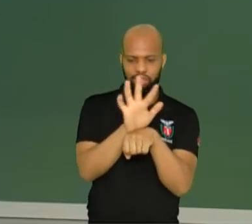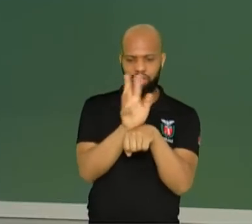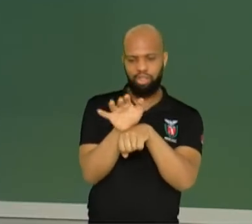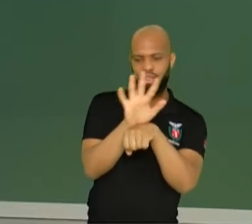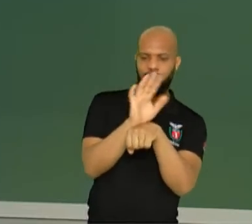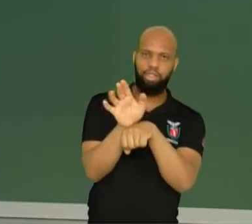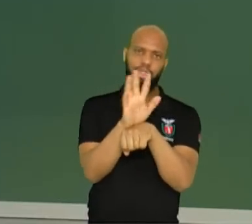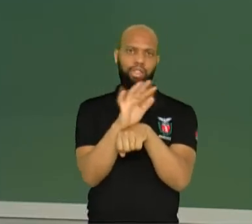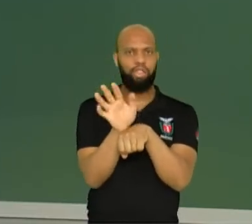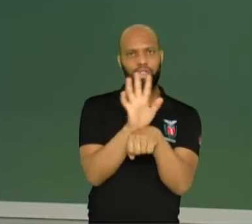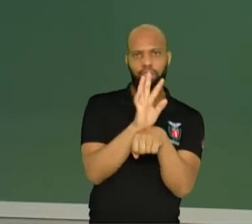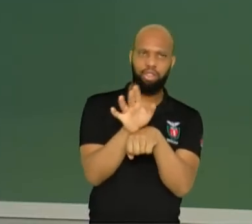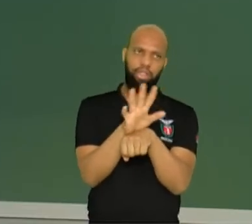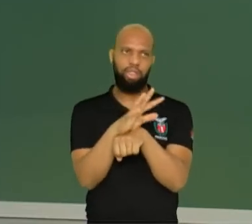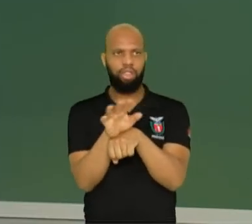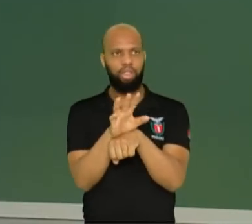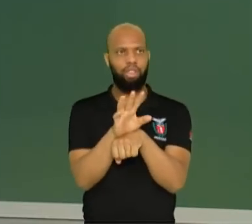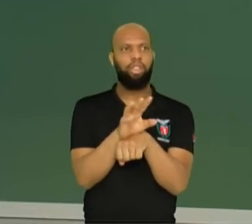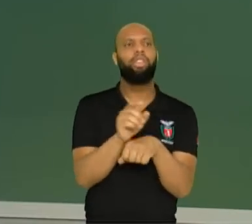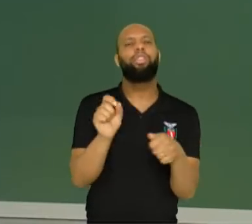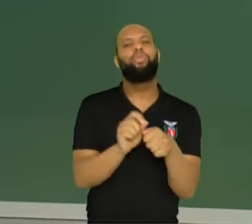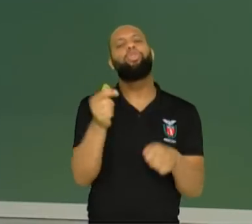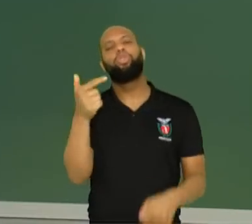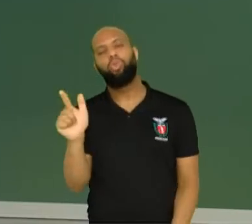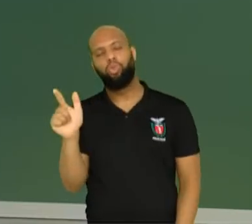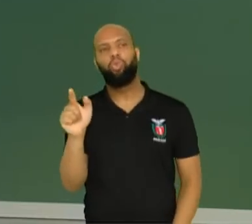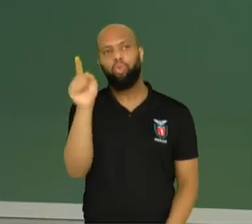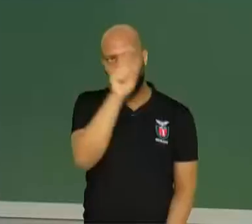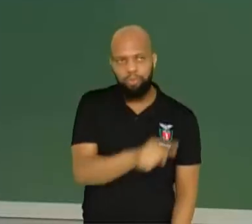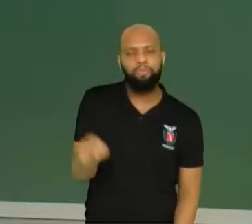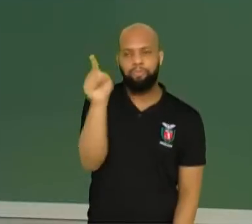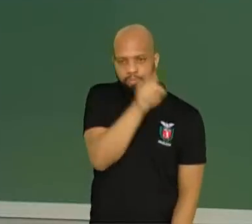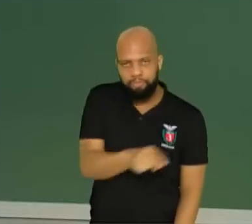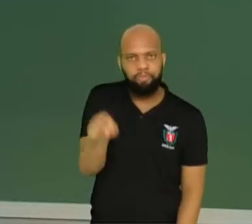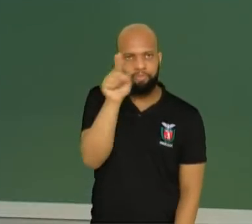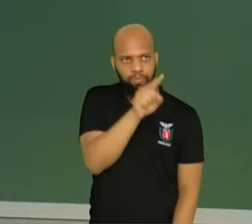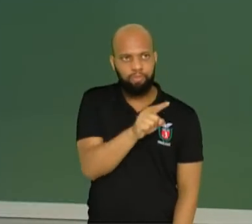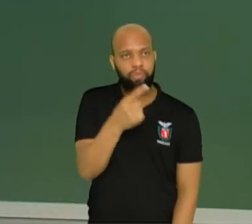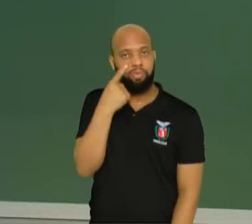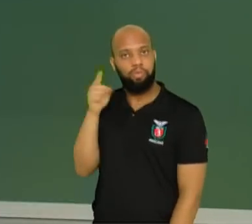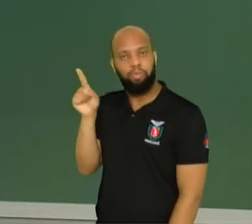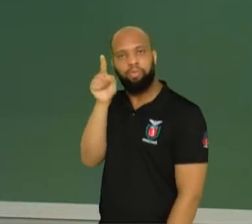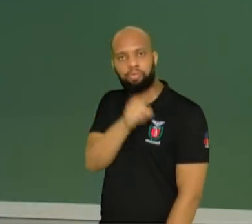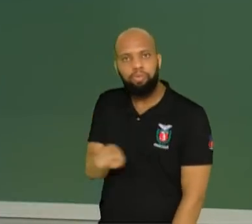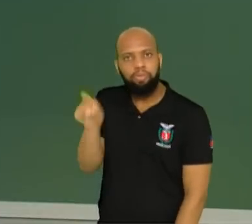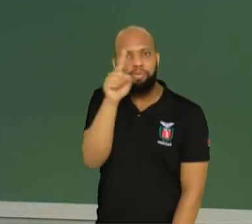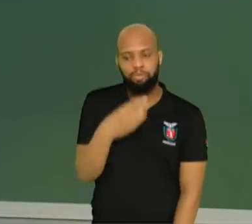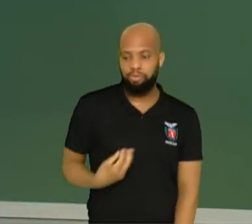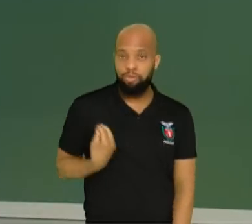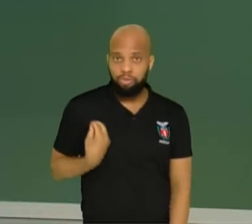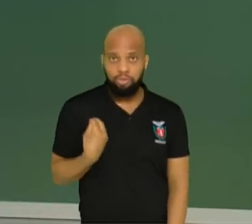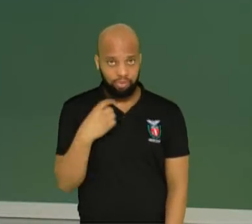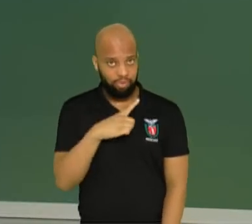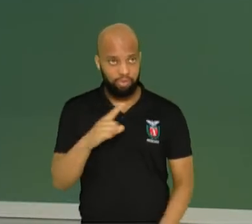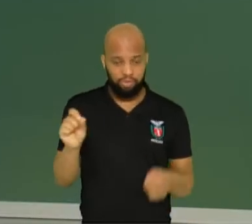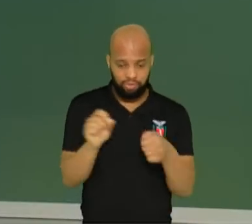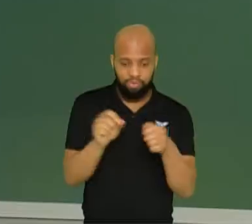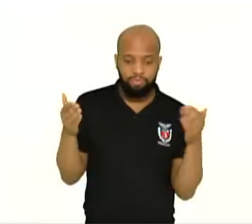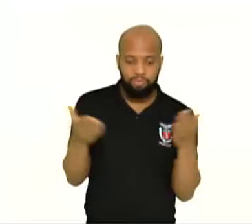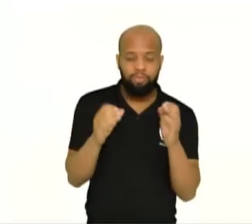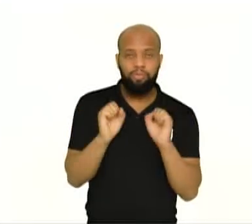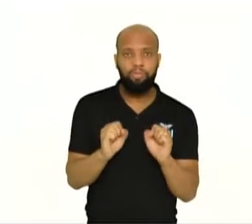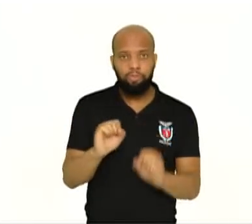que vão nadar e vão fazer todo o processo novamente. Esse ciclo de vida que eles fazem